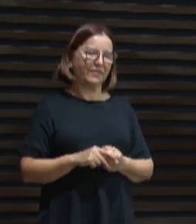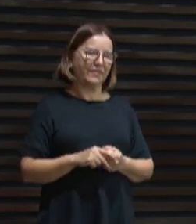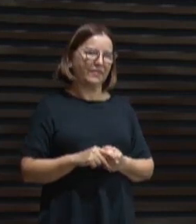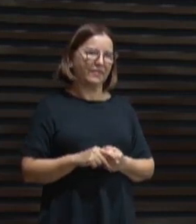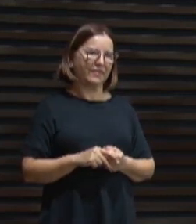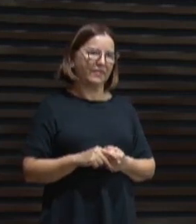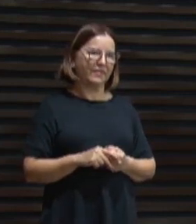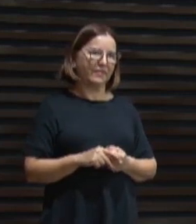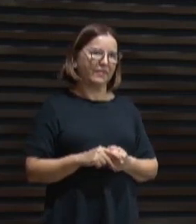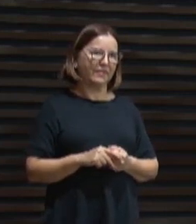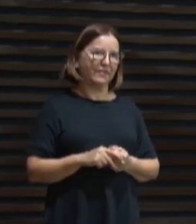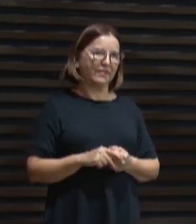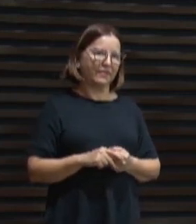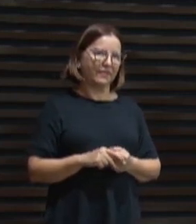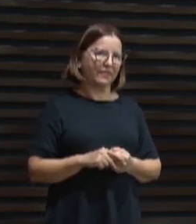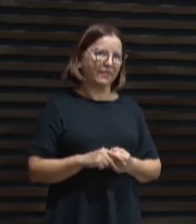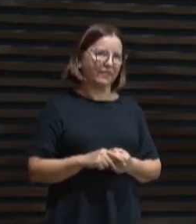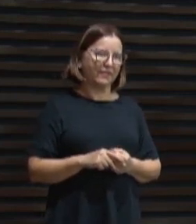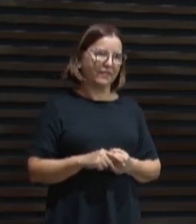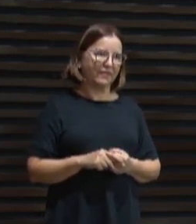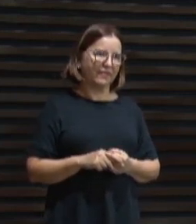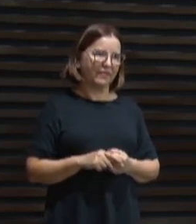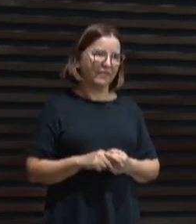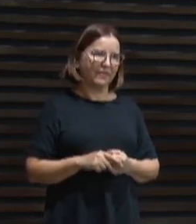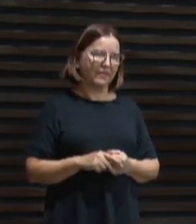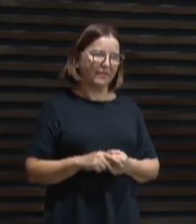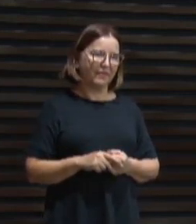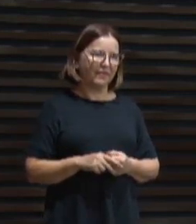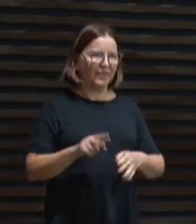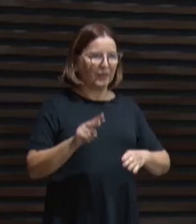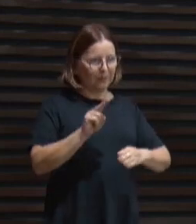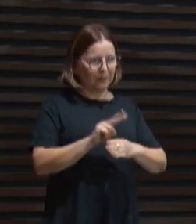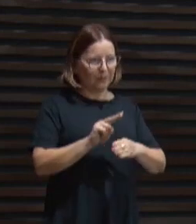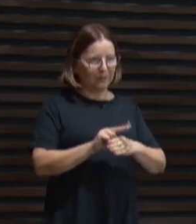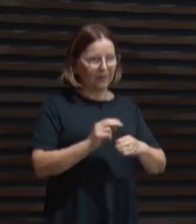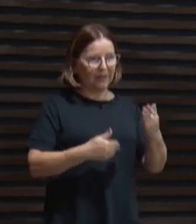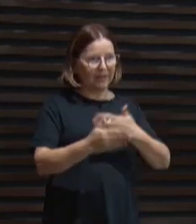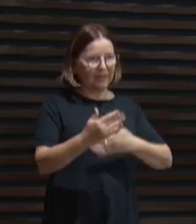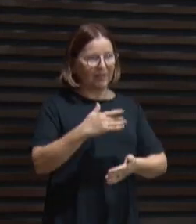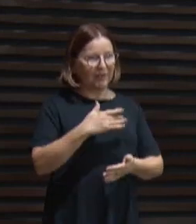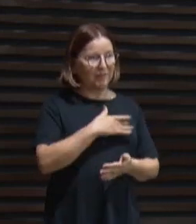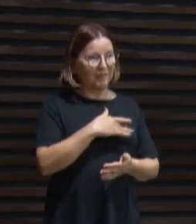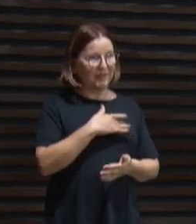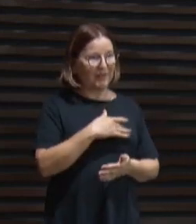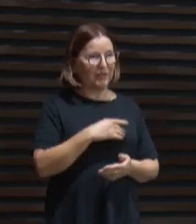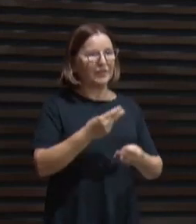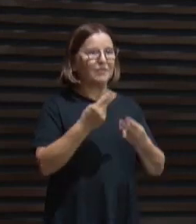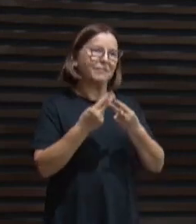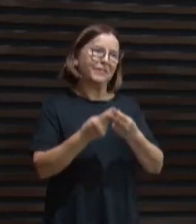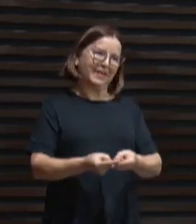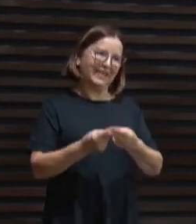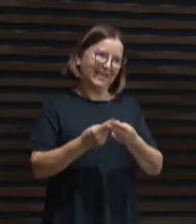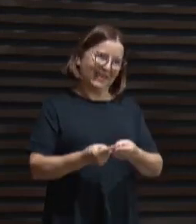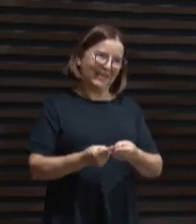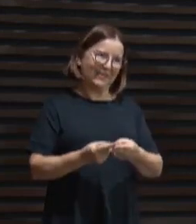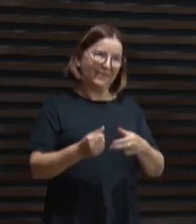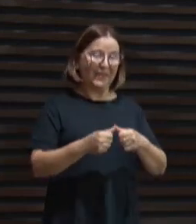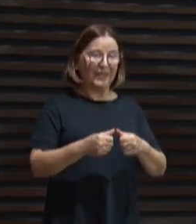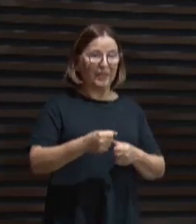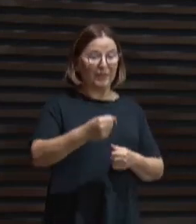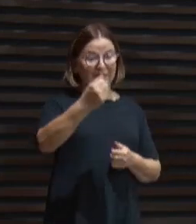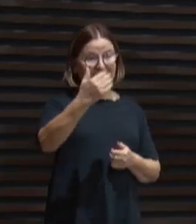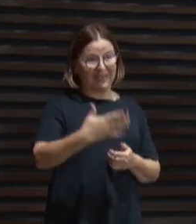tratando-o com a misericórdia e a paciência. Isso é um assunto que a igreja